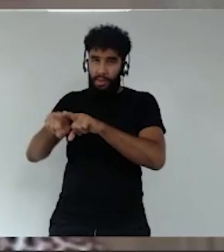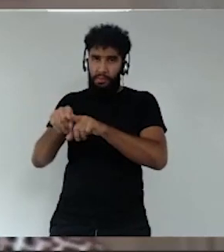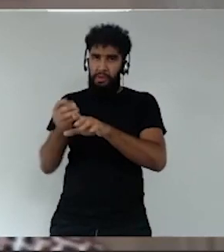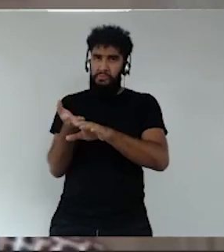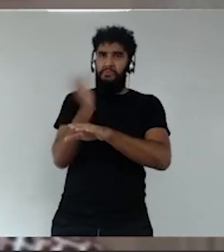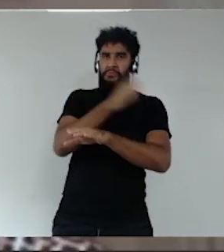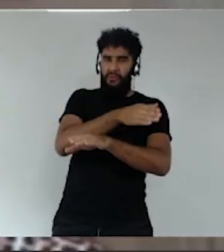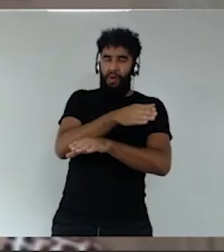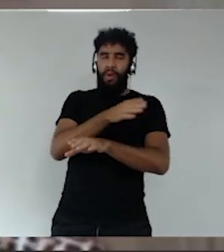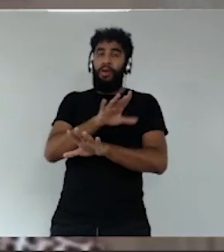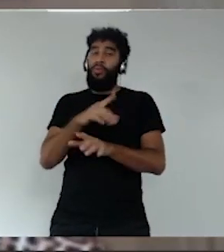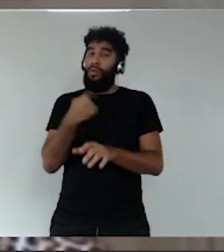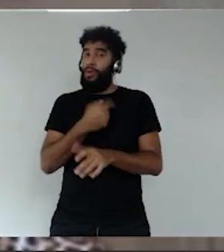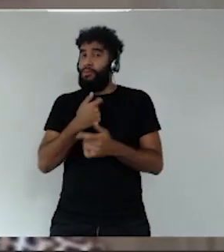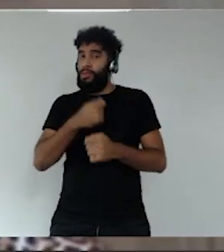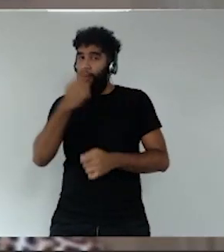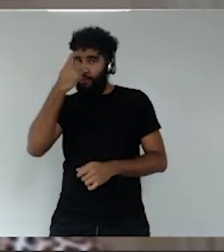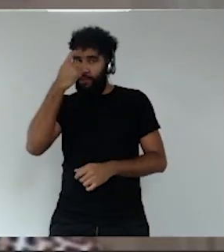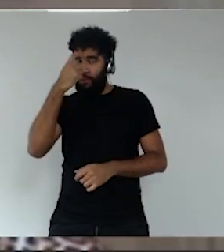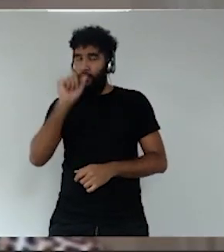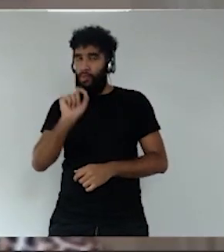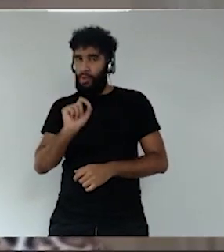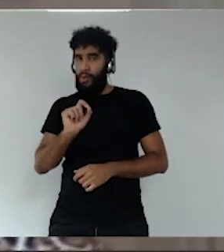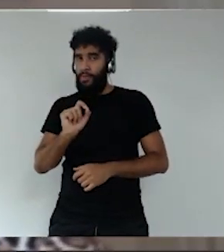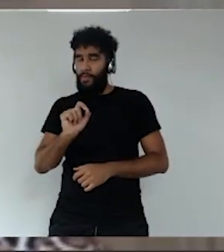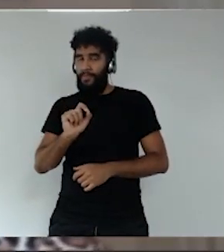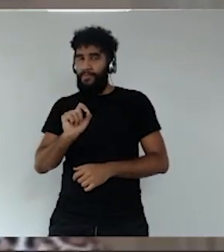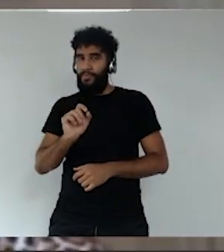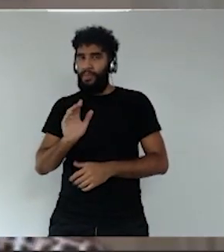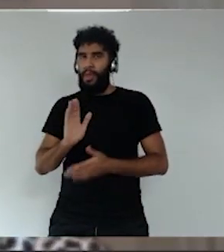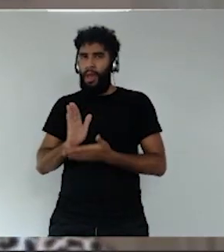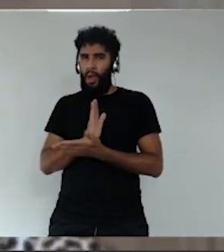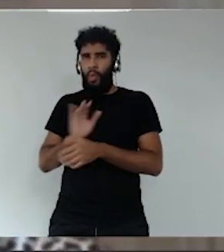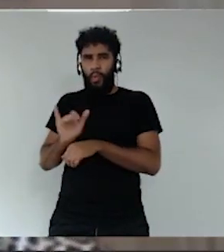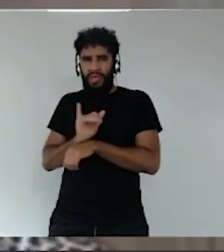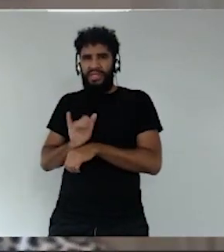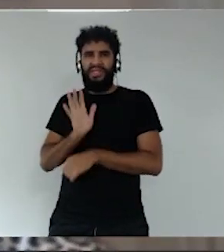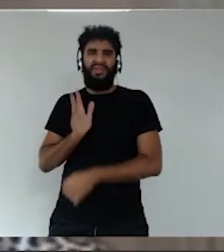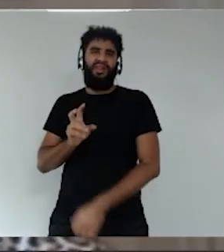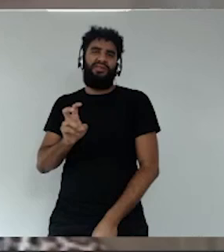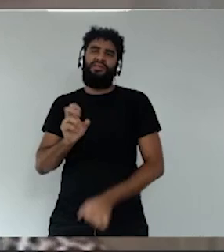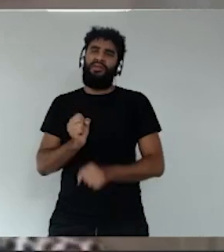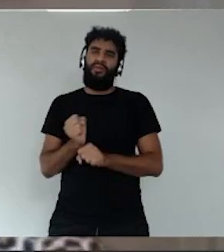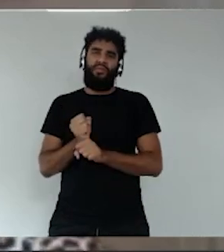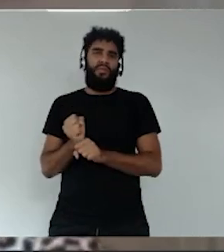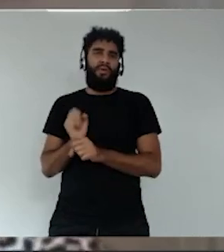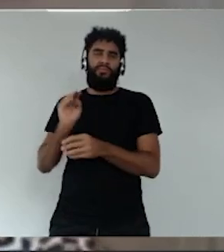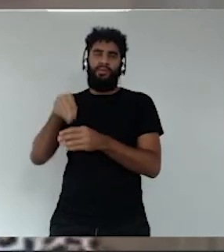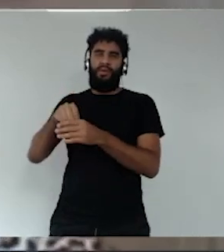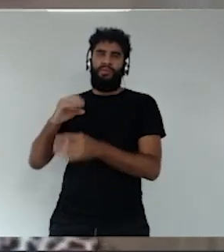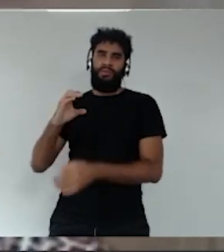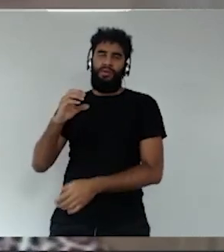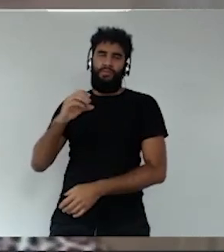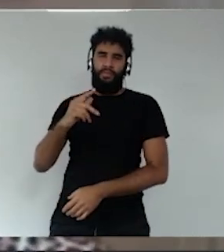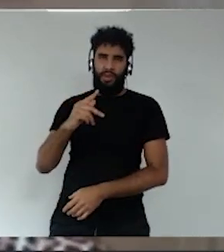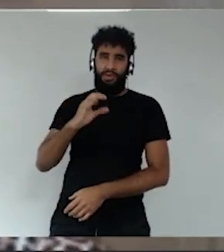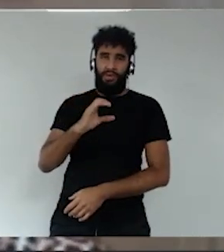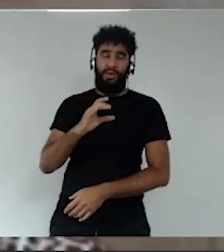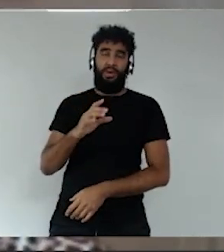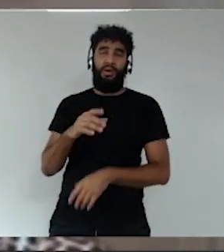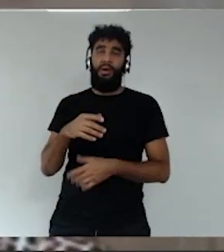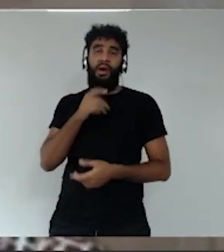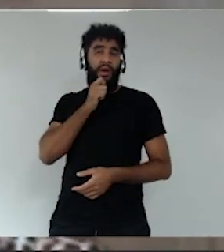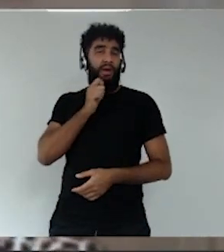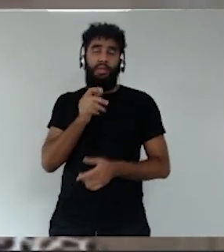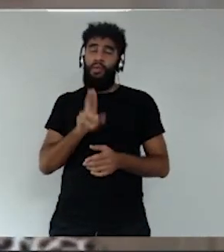que hoje a gente tem que pensar que alguns instrumentos eles já estão disponíveis há 5 anos no CPC e ainda não são utilizados como